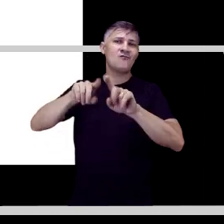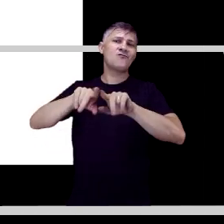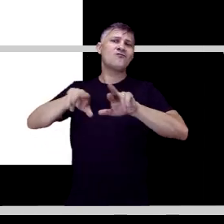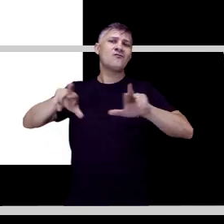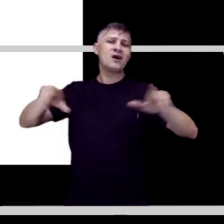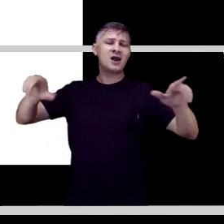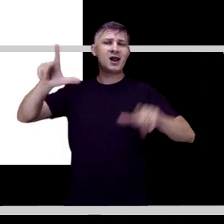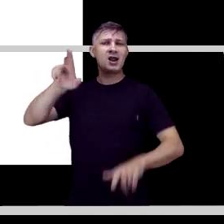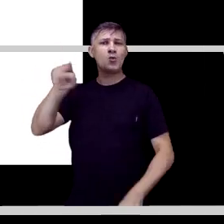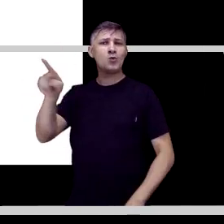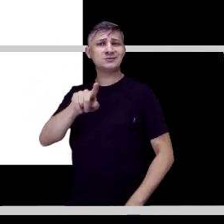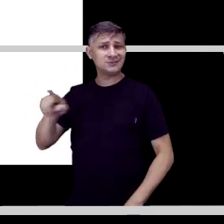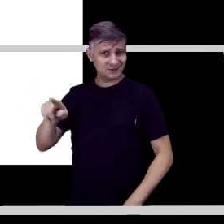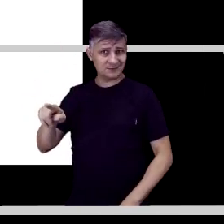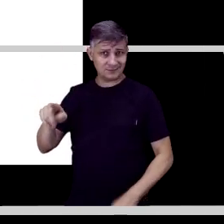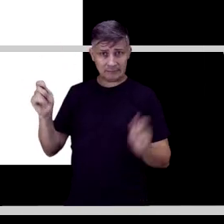de luz